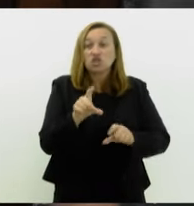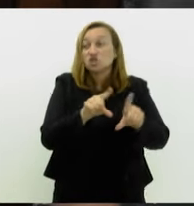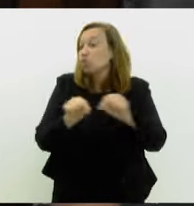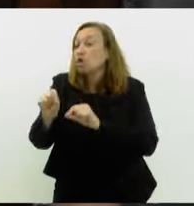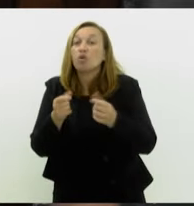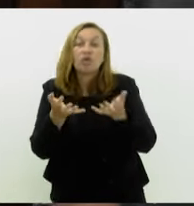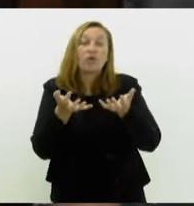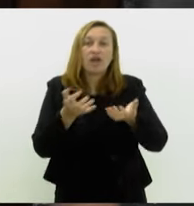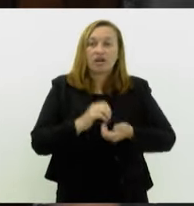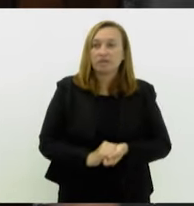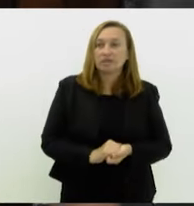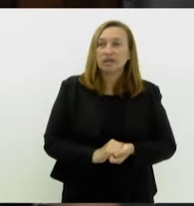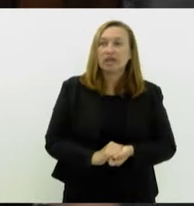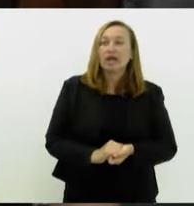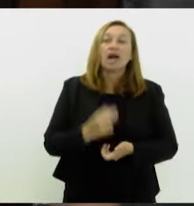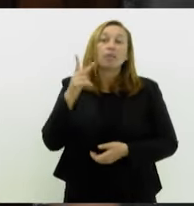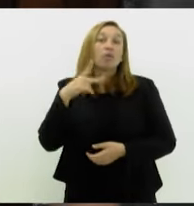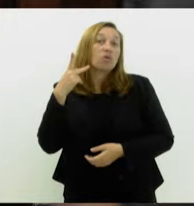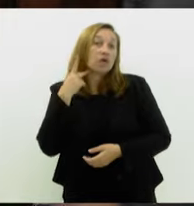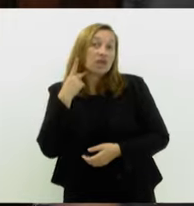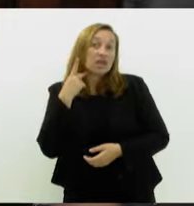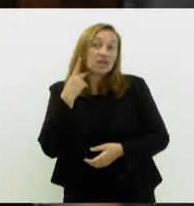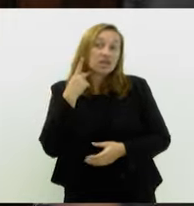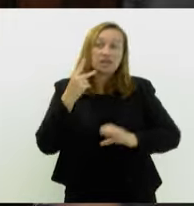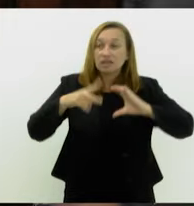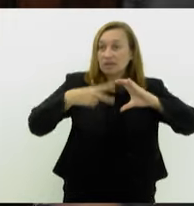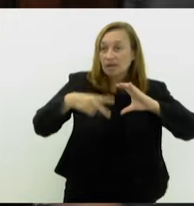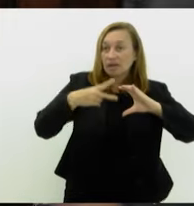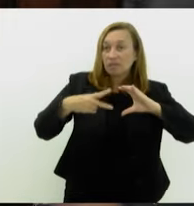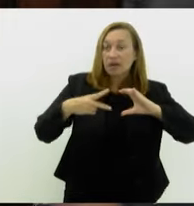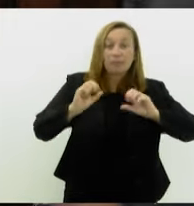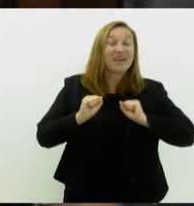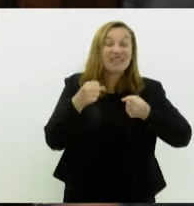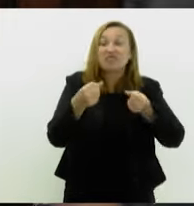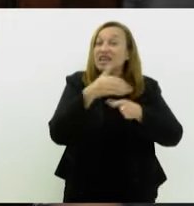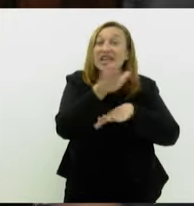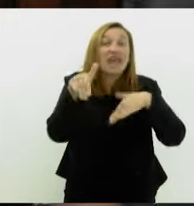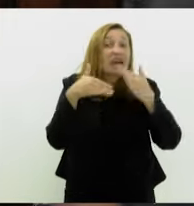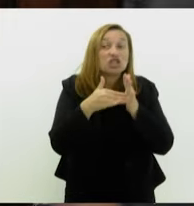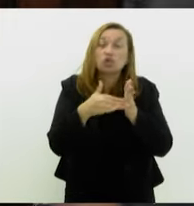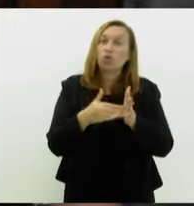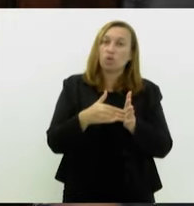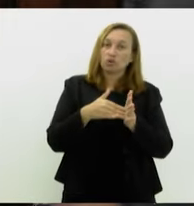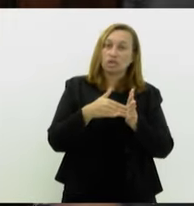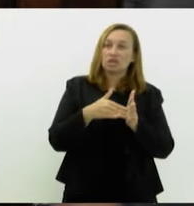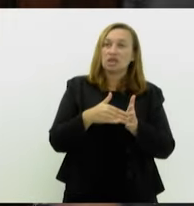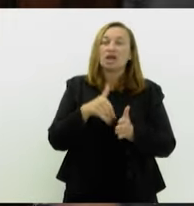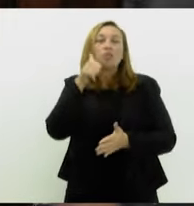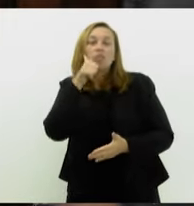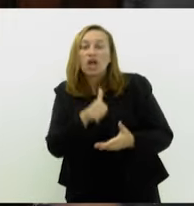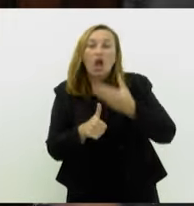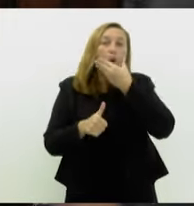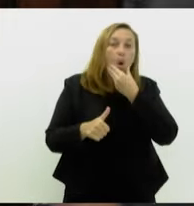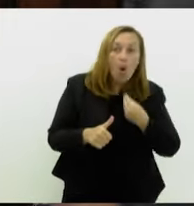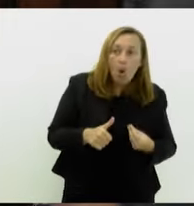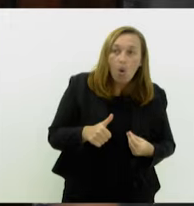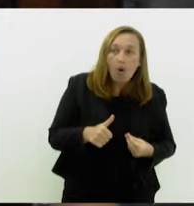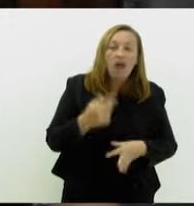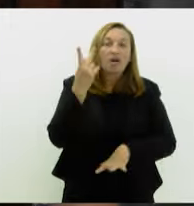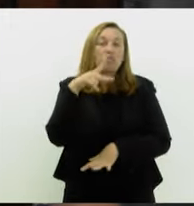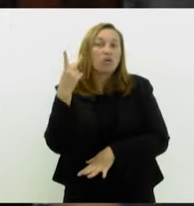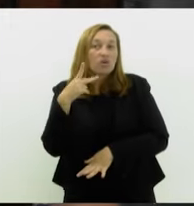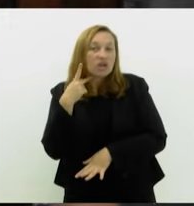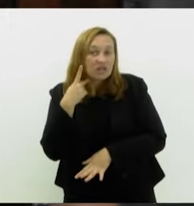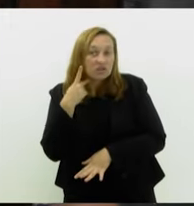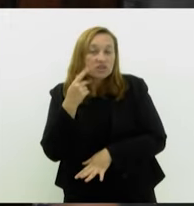Procuradoria da câmara é a procuradoria para defender todos nós tem que dar conta de mim sendo mulher ou homem A Procuradoria da